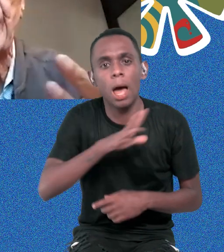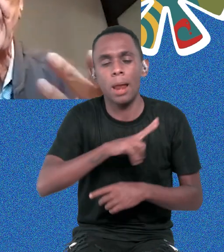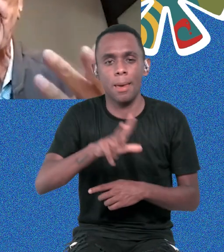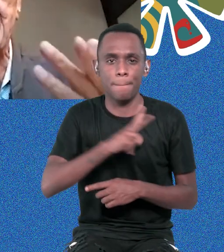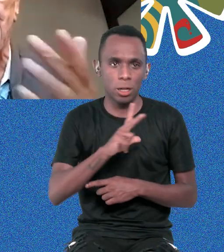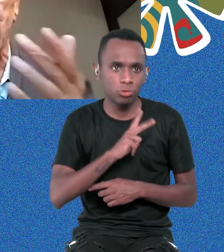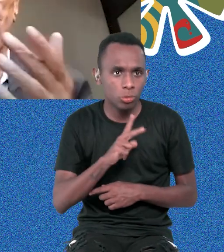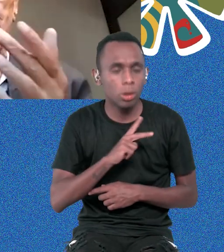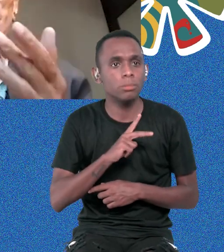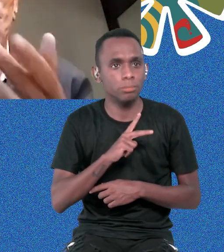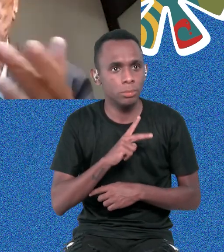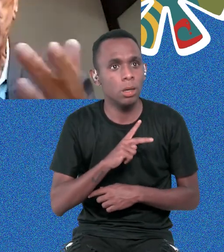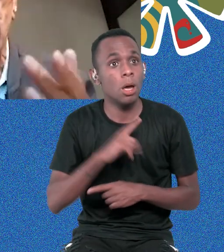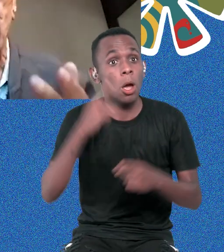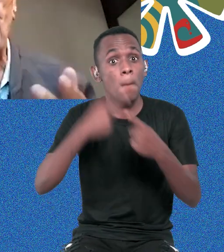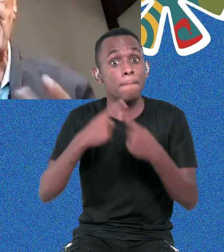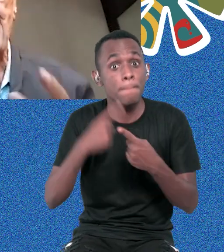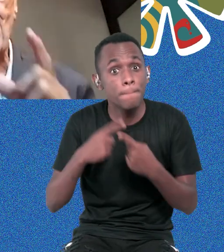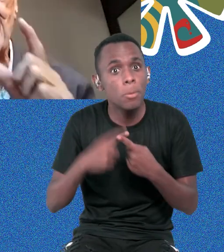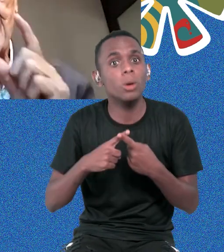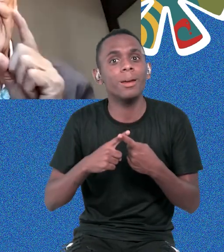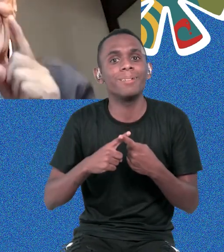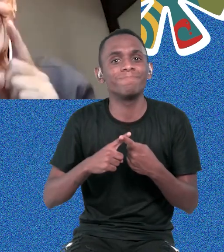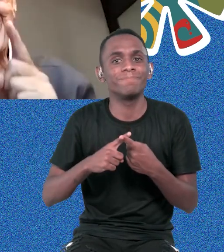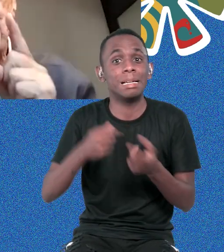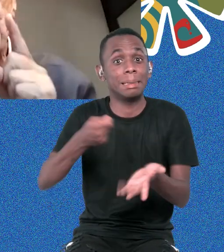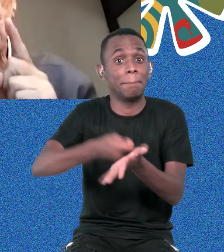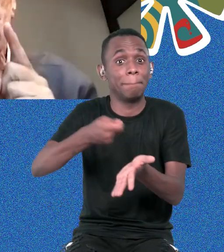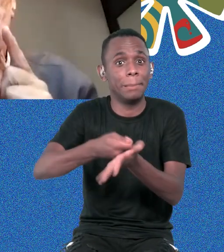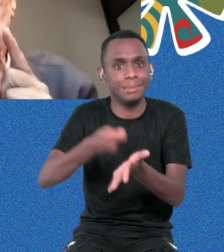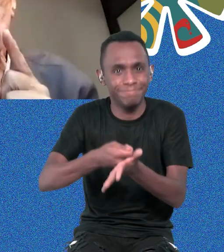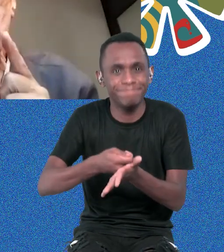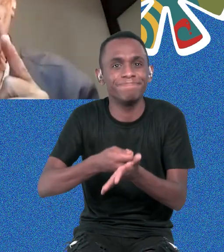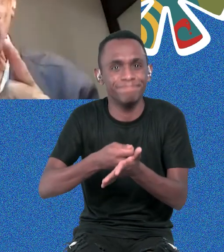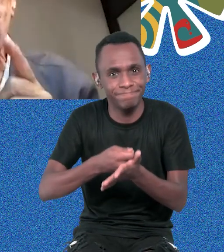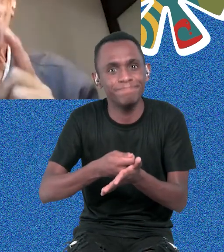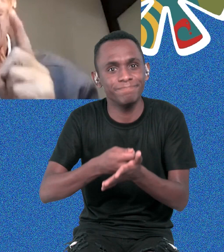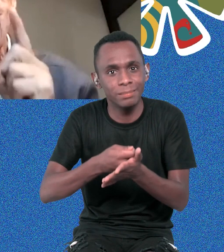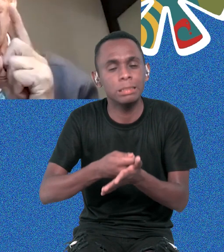de suas terras, desses sujeitos? Por que decretados